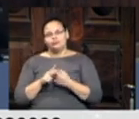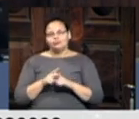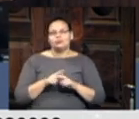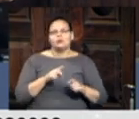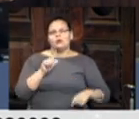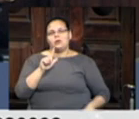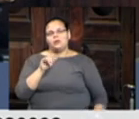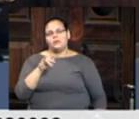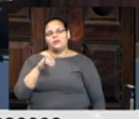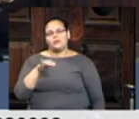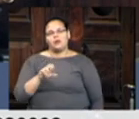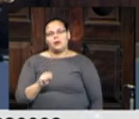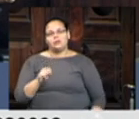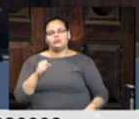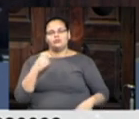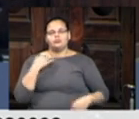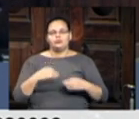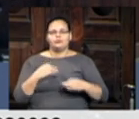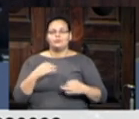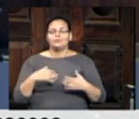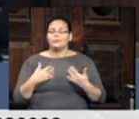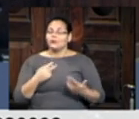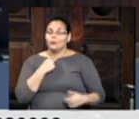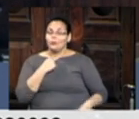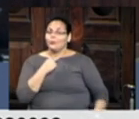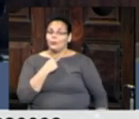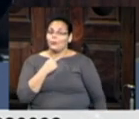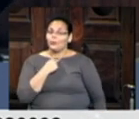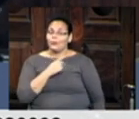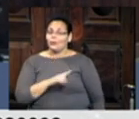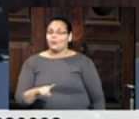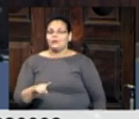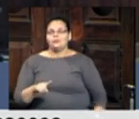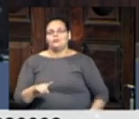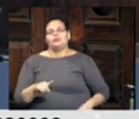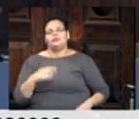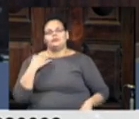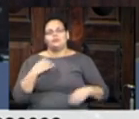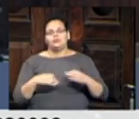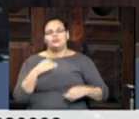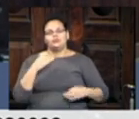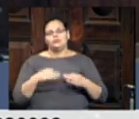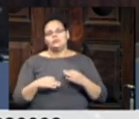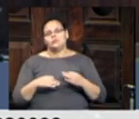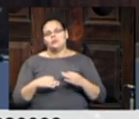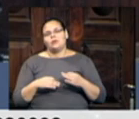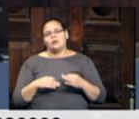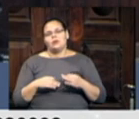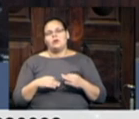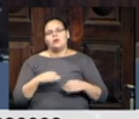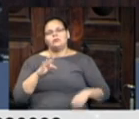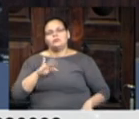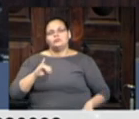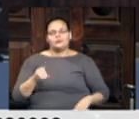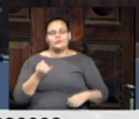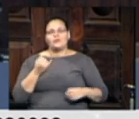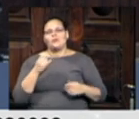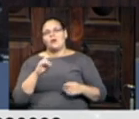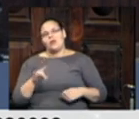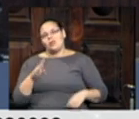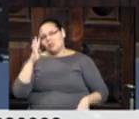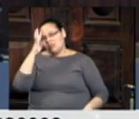liminares. Não pode o Tribunal de Justiça permanecer